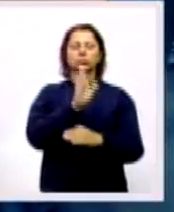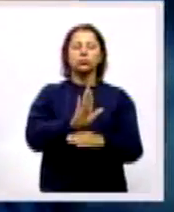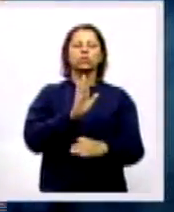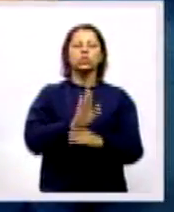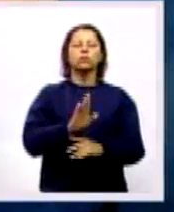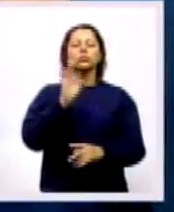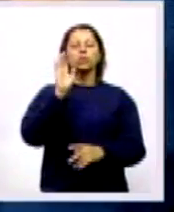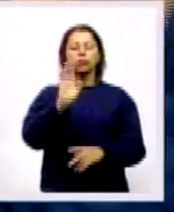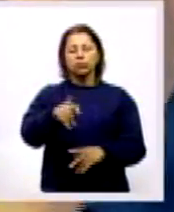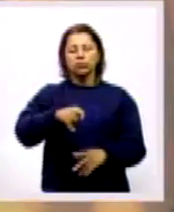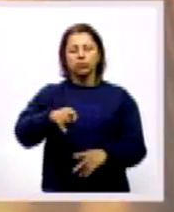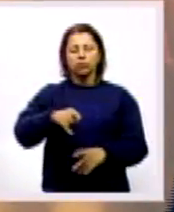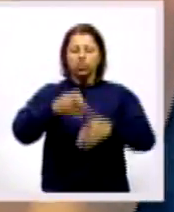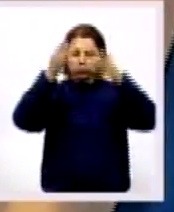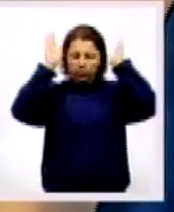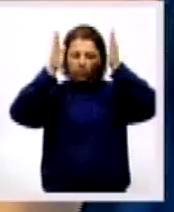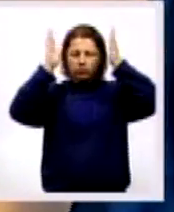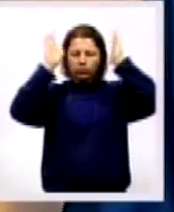uma inteligência burra.